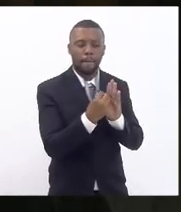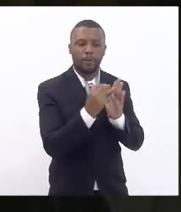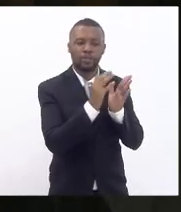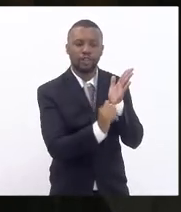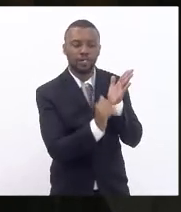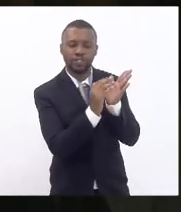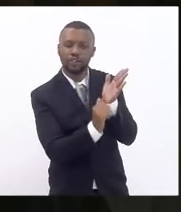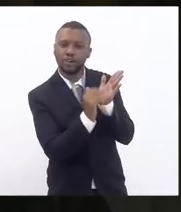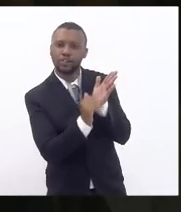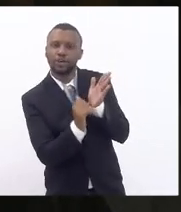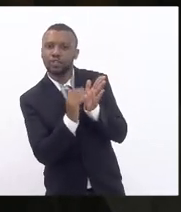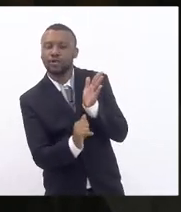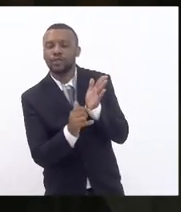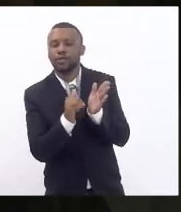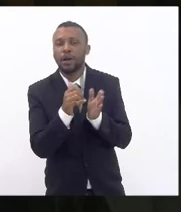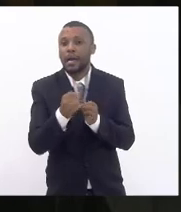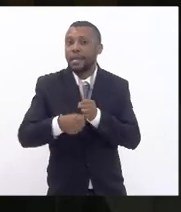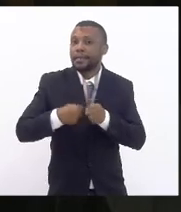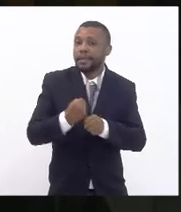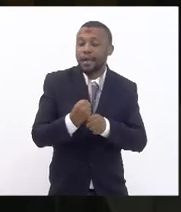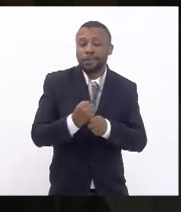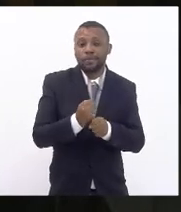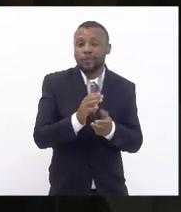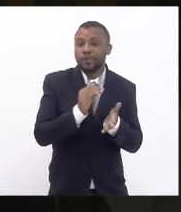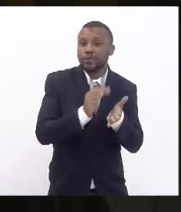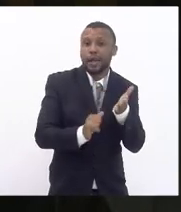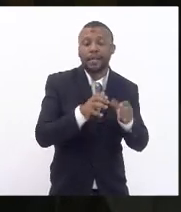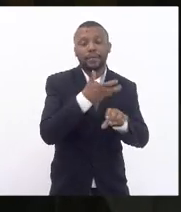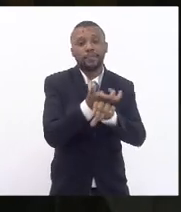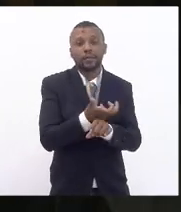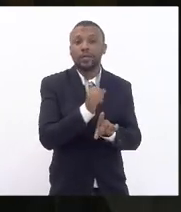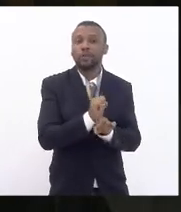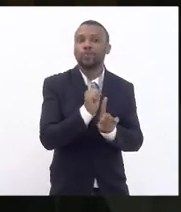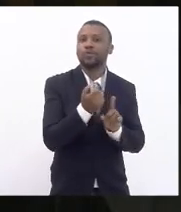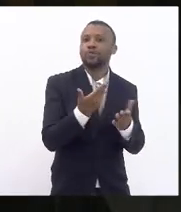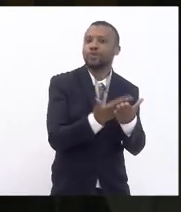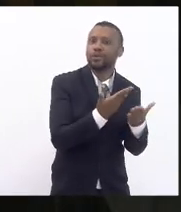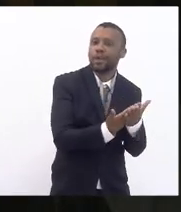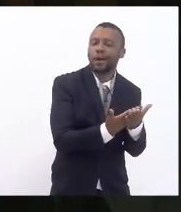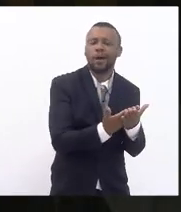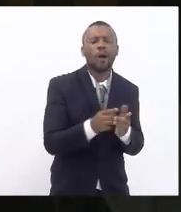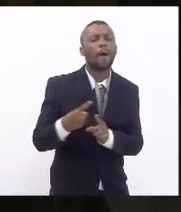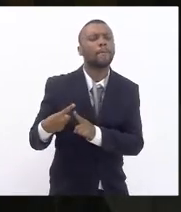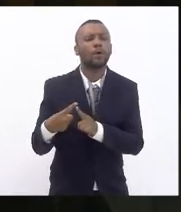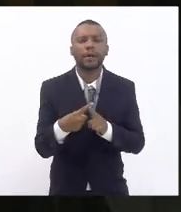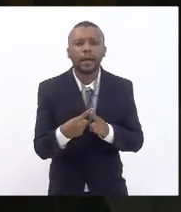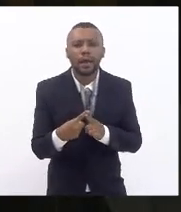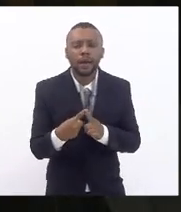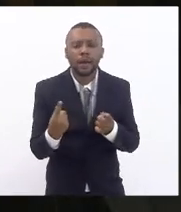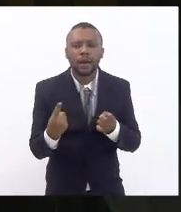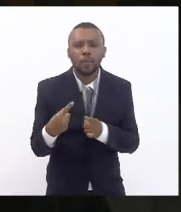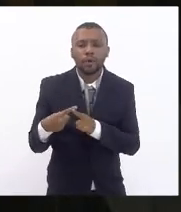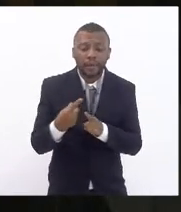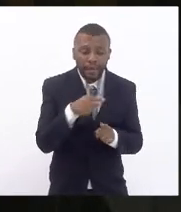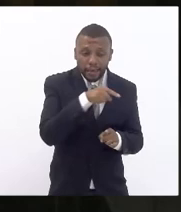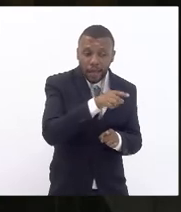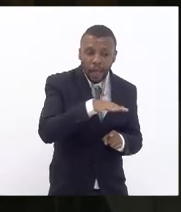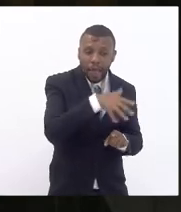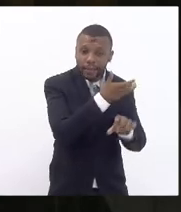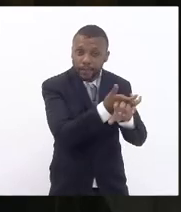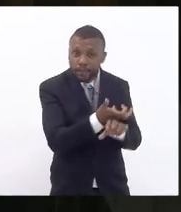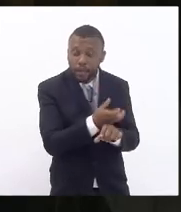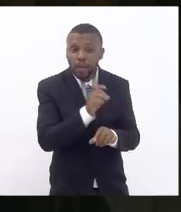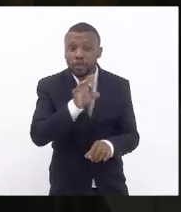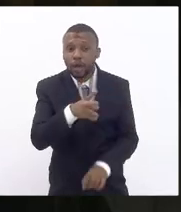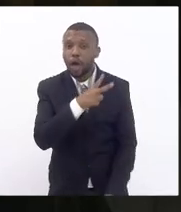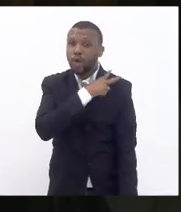quê? Por que a sociologia não é outra disciplina? Por que a sociologia vai ser só no segundo ano e